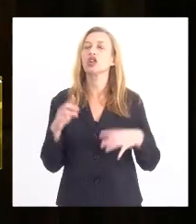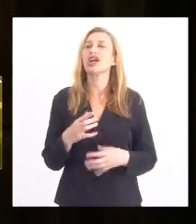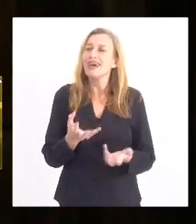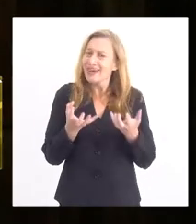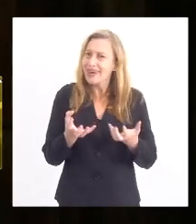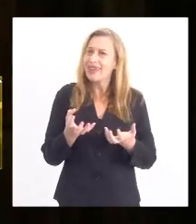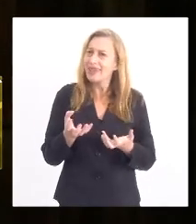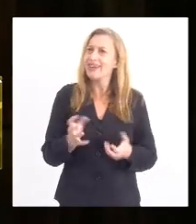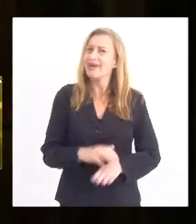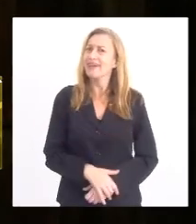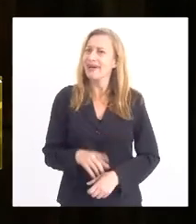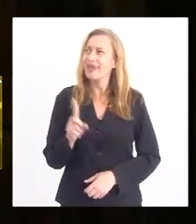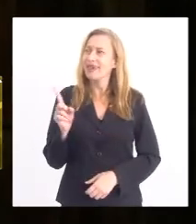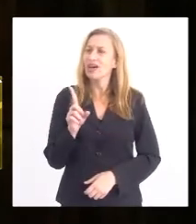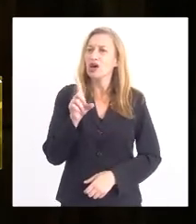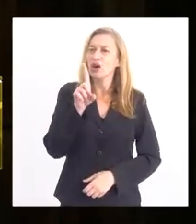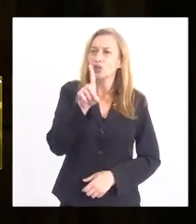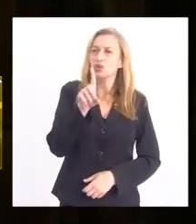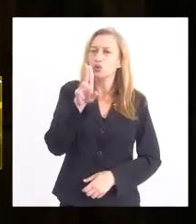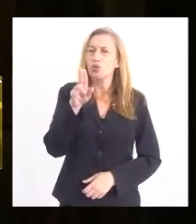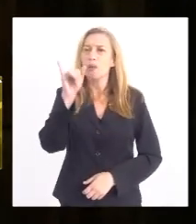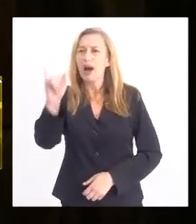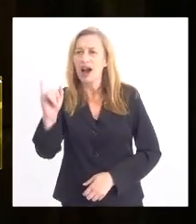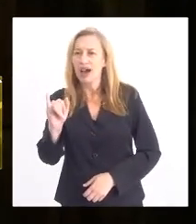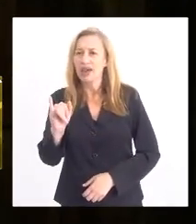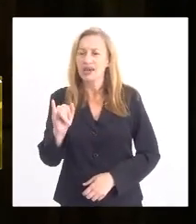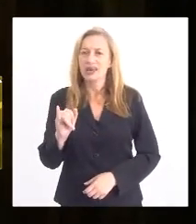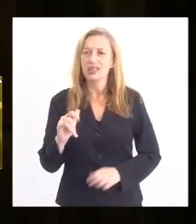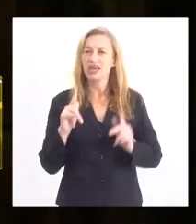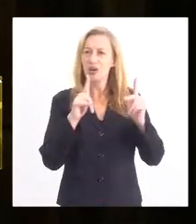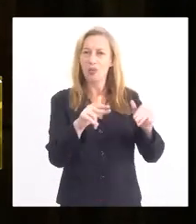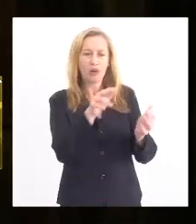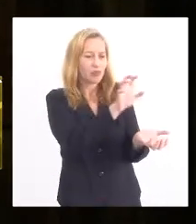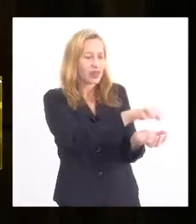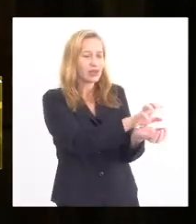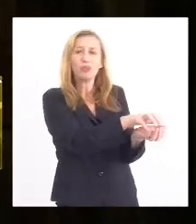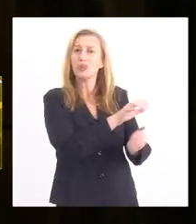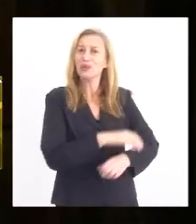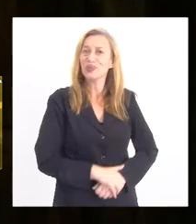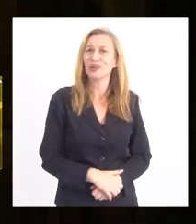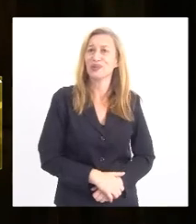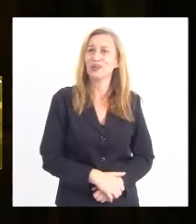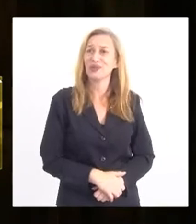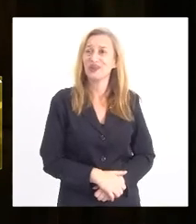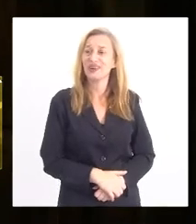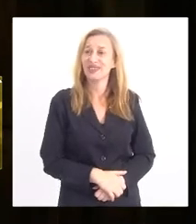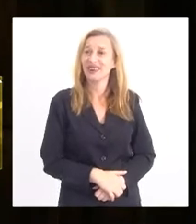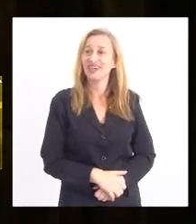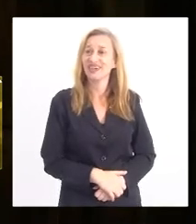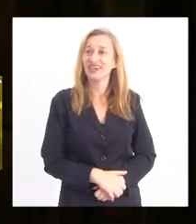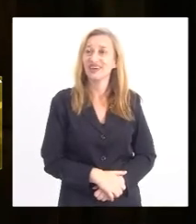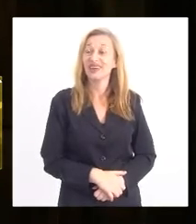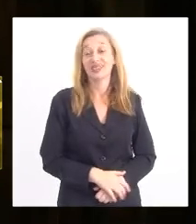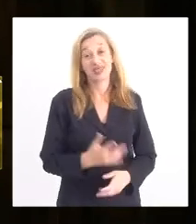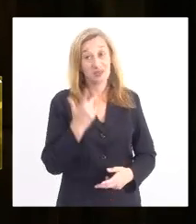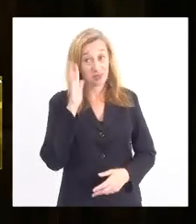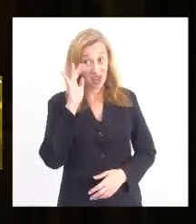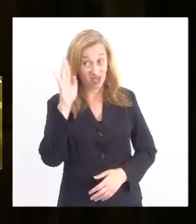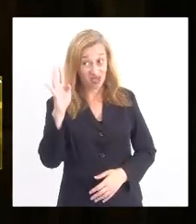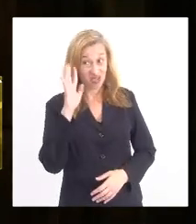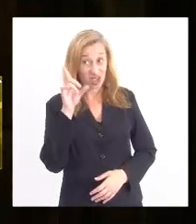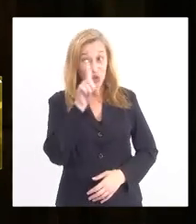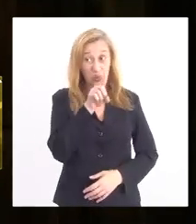Dubai queria Dubai você Serra Talhada em Pernambuco e quanto mais se Dubai fosse o Rio de